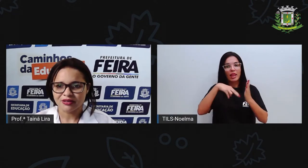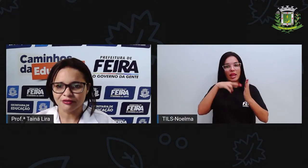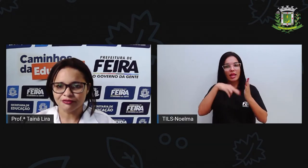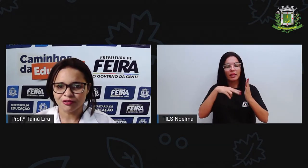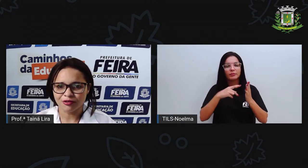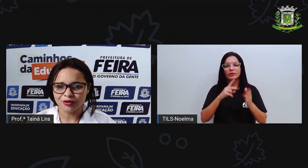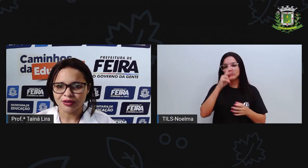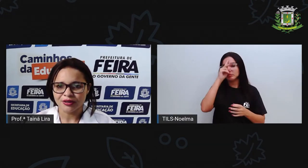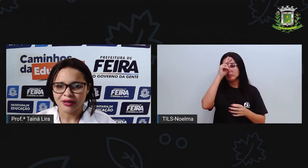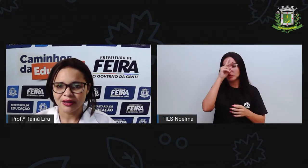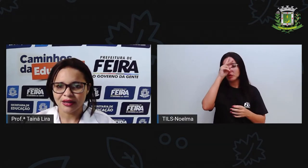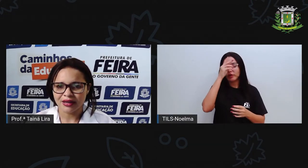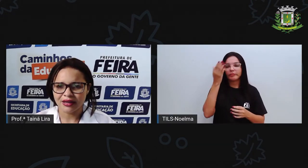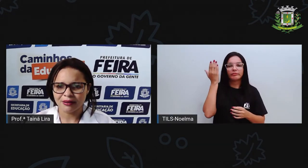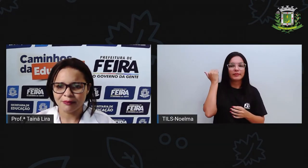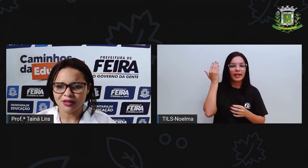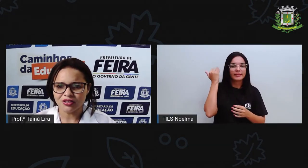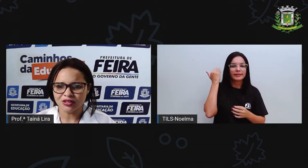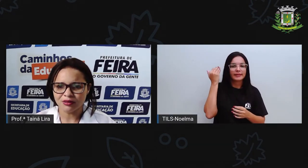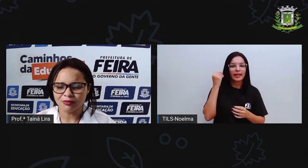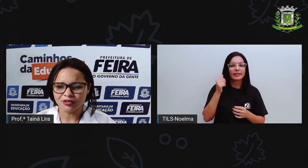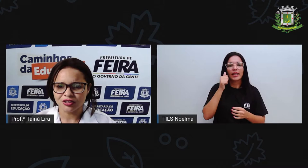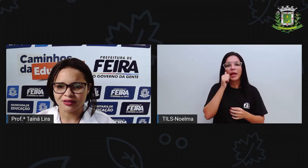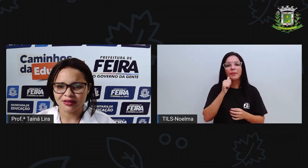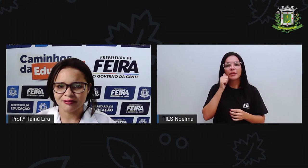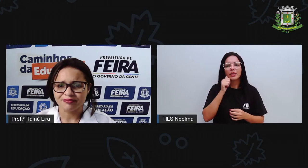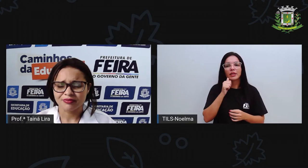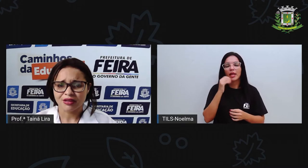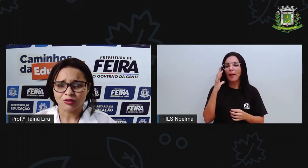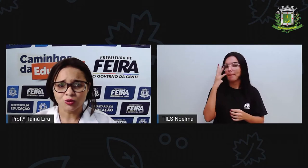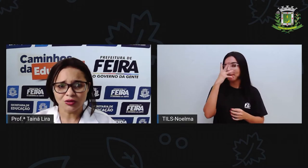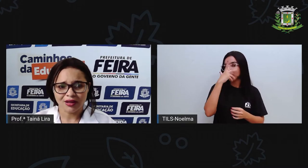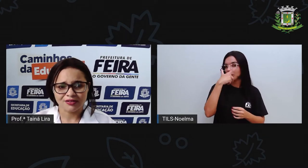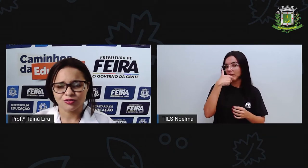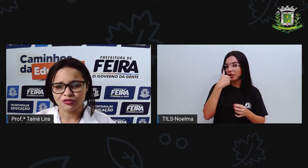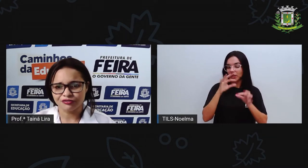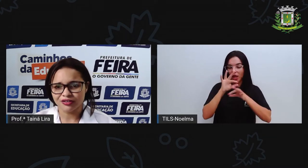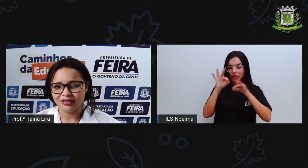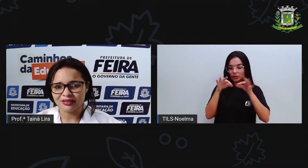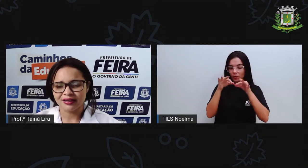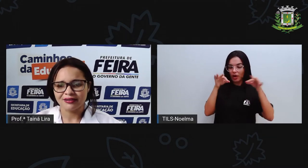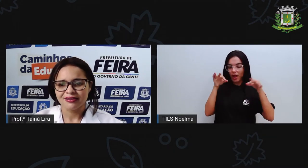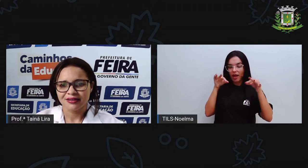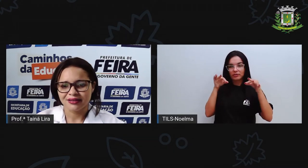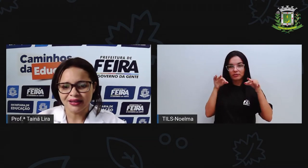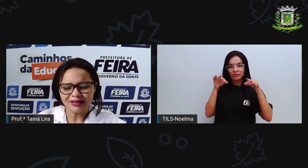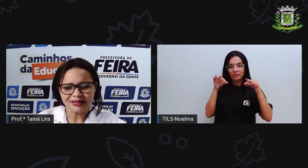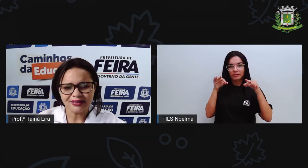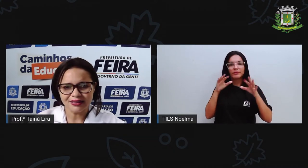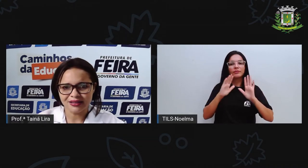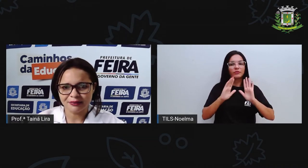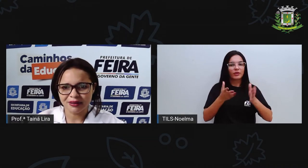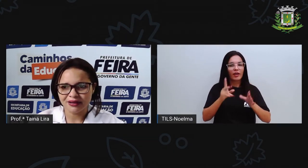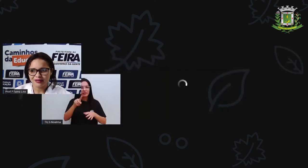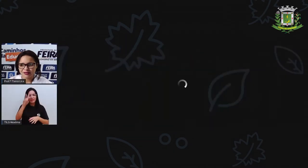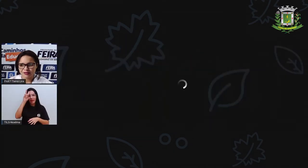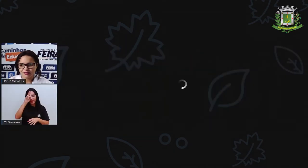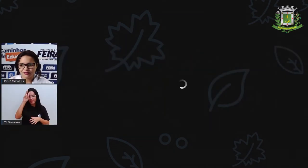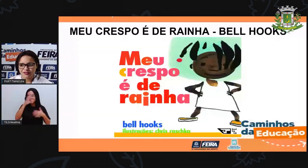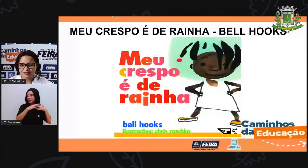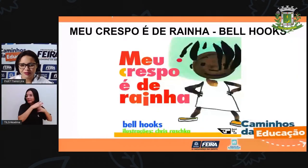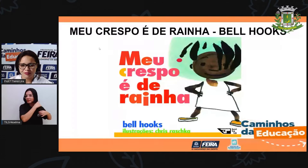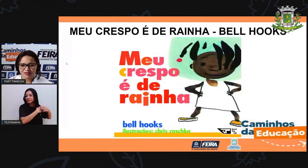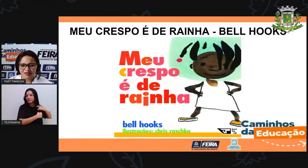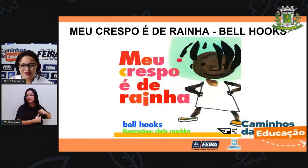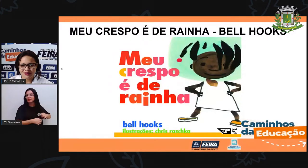que foi menina bonita do laço de fita, né? Quem lembra que